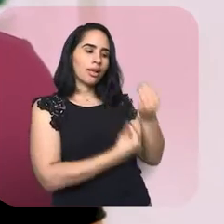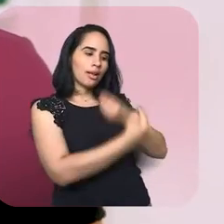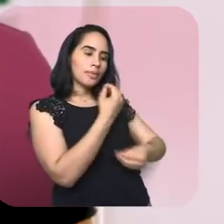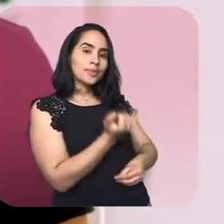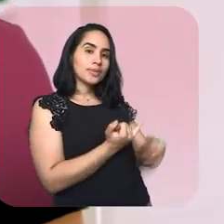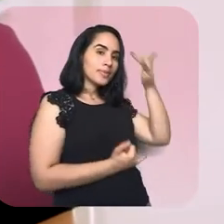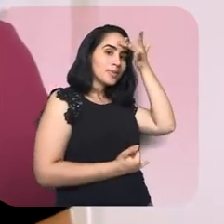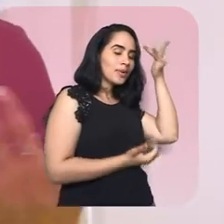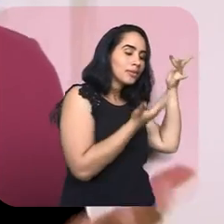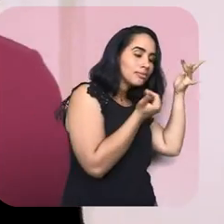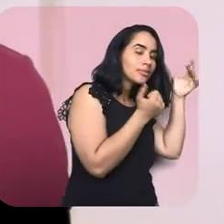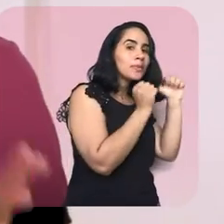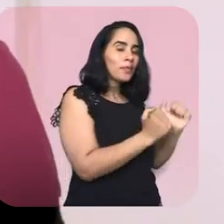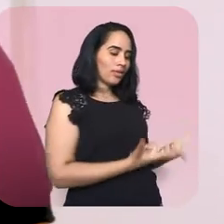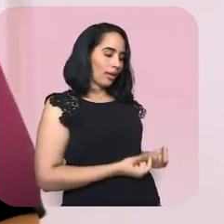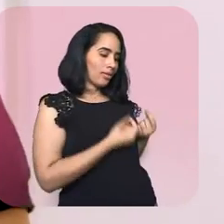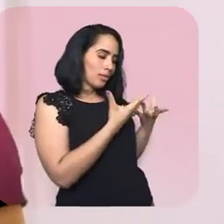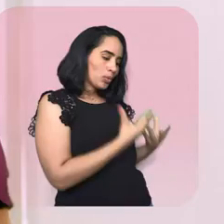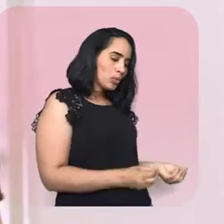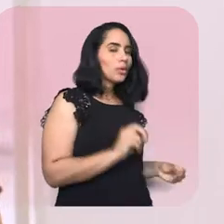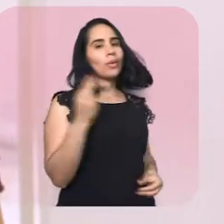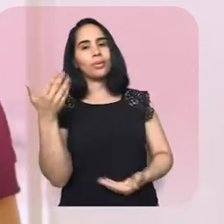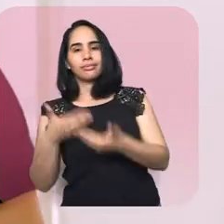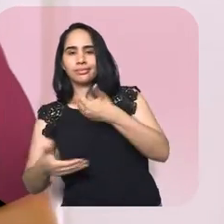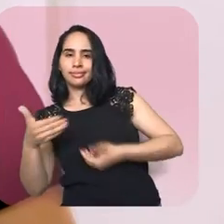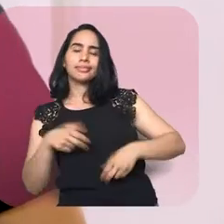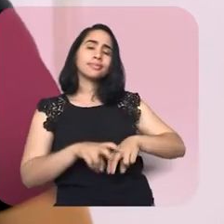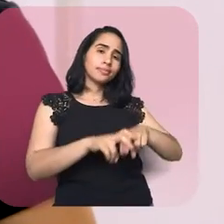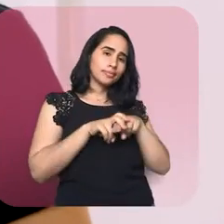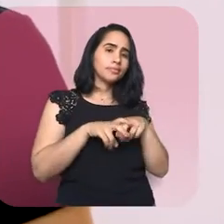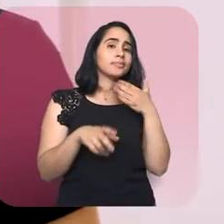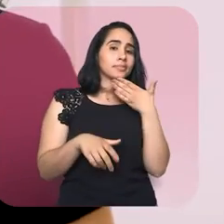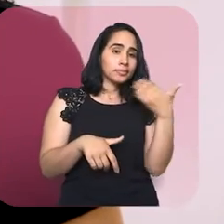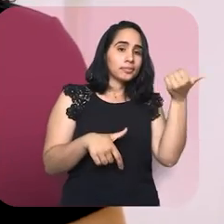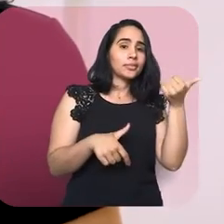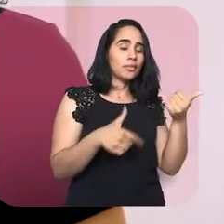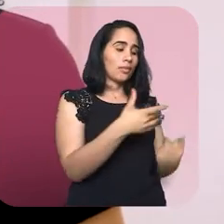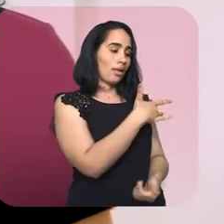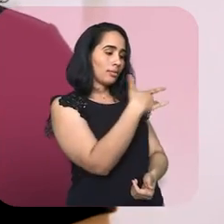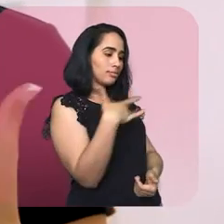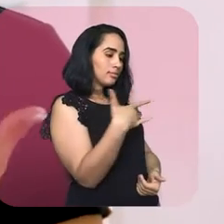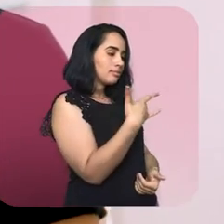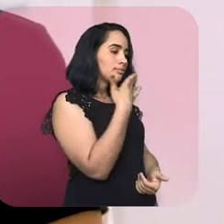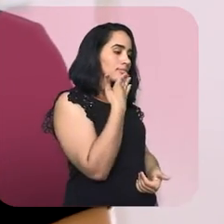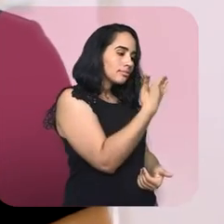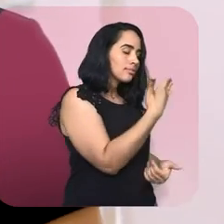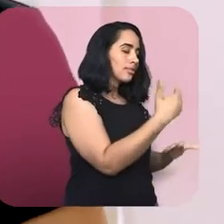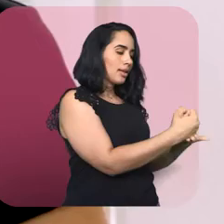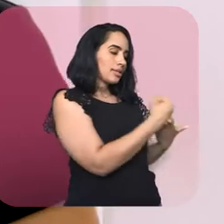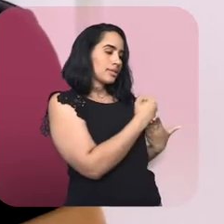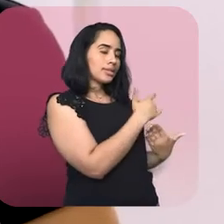se consumido ele pode curar ou tratar o câncer Então dessa forma cada vez mais aderir a uma alimentação